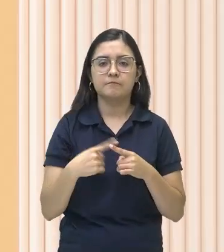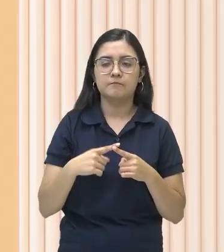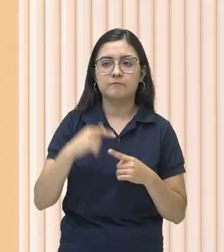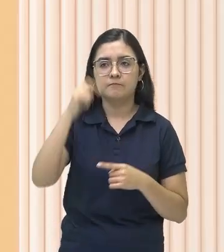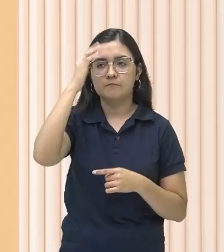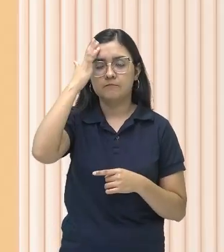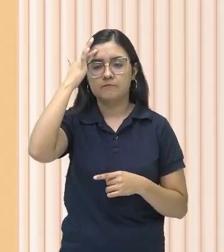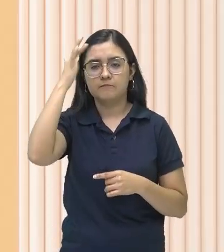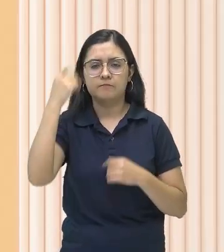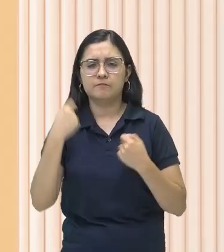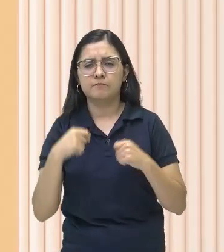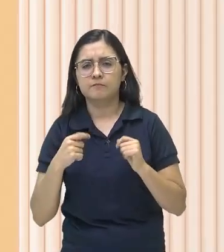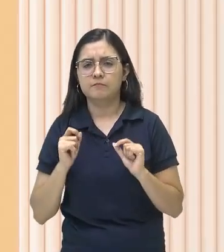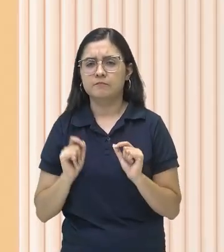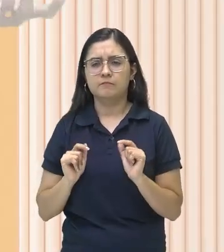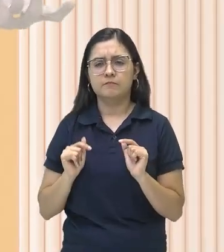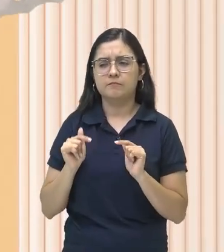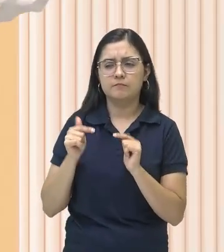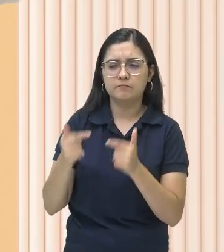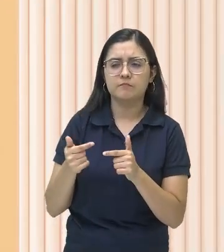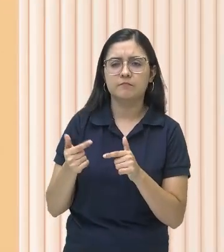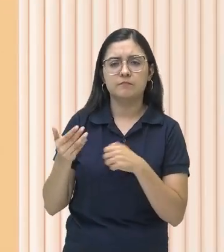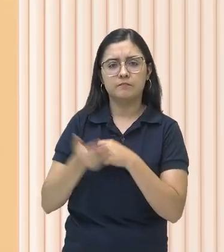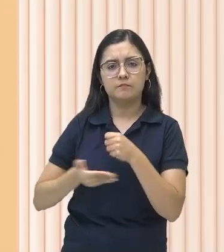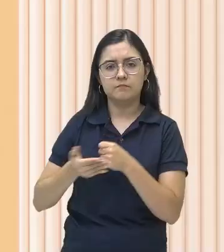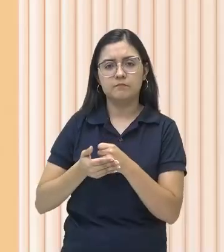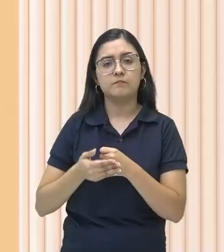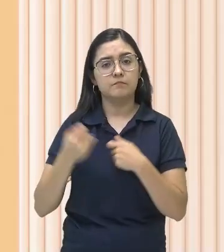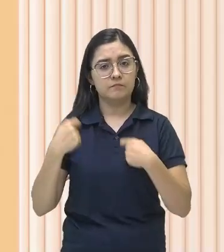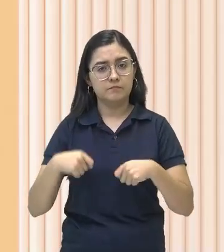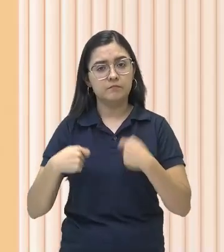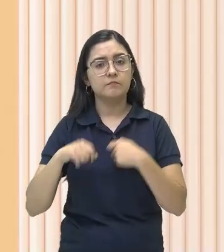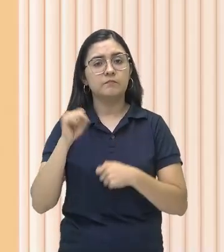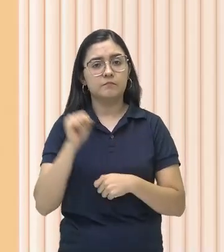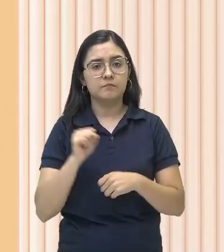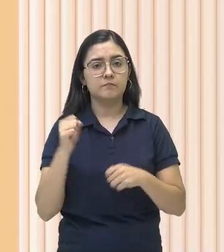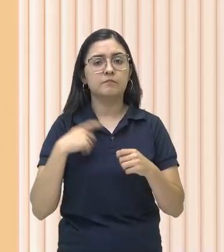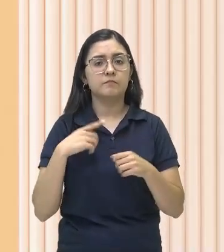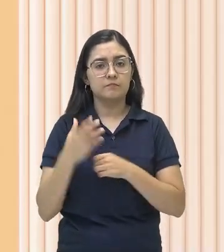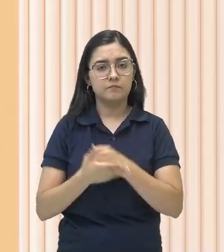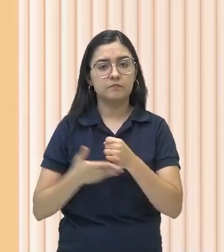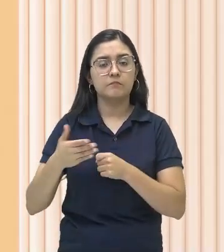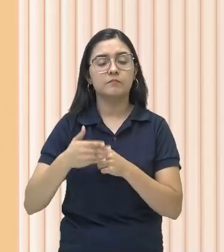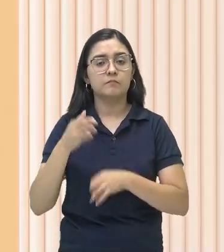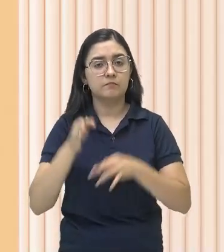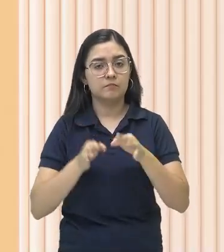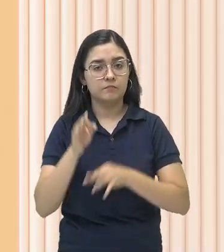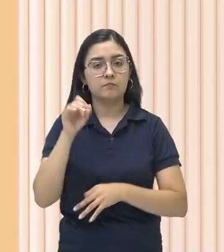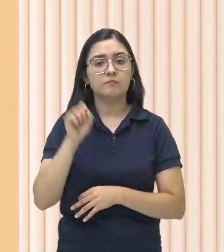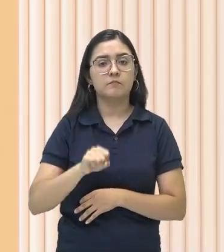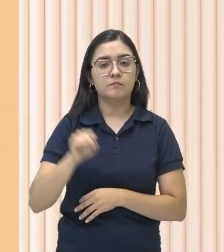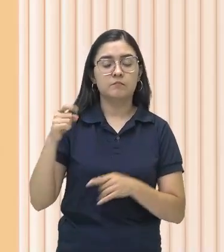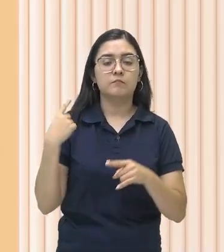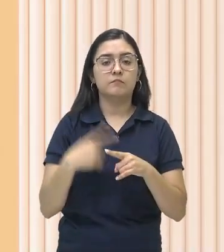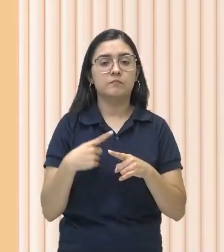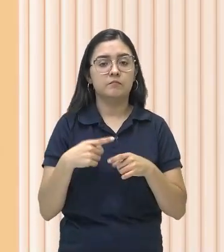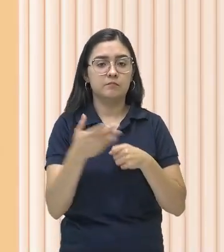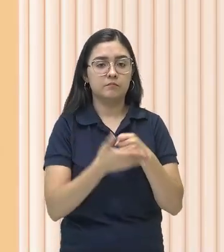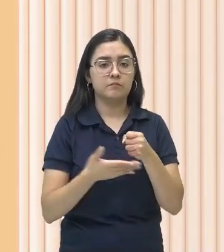não se deveria dar todo esse embasamento, tem que dar todo esse embasamento jurídico, sim, porque é um